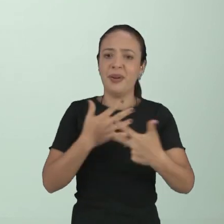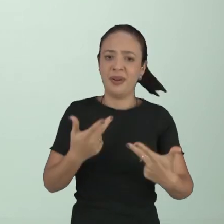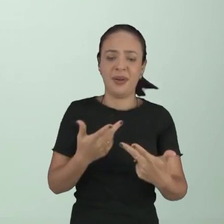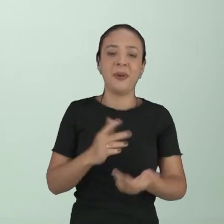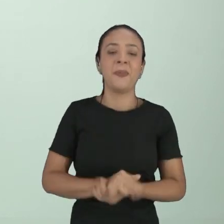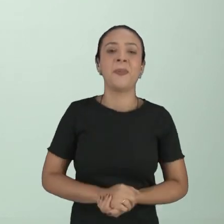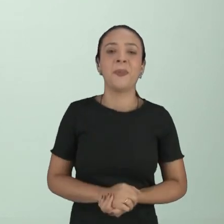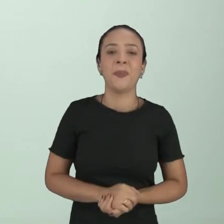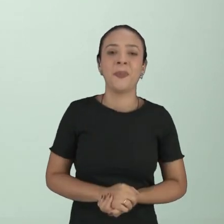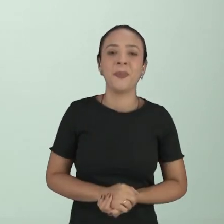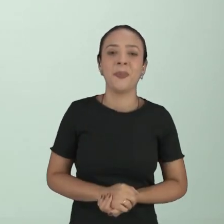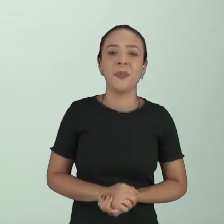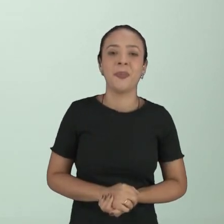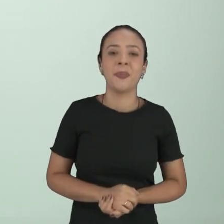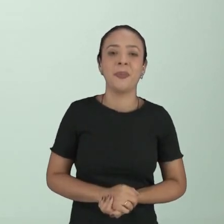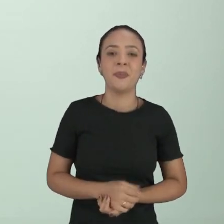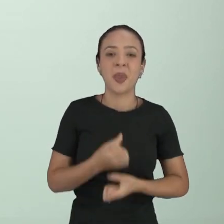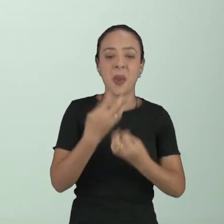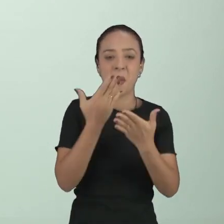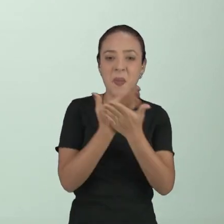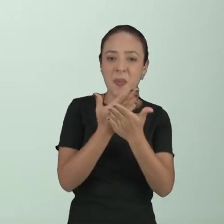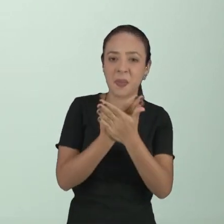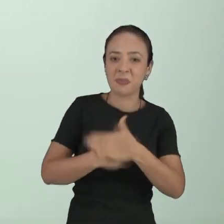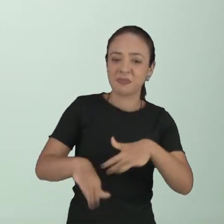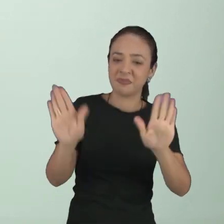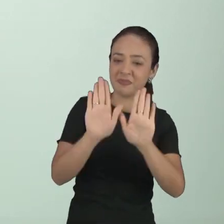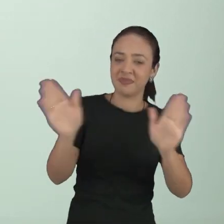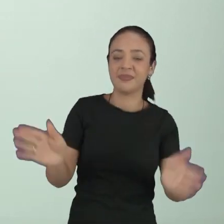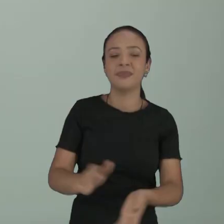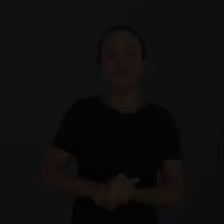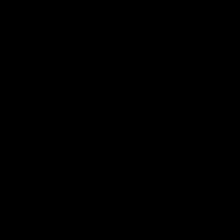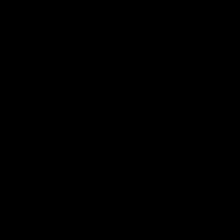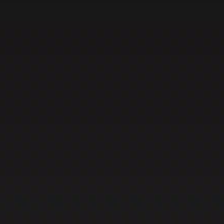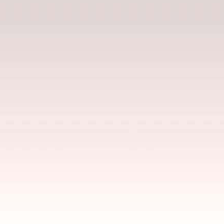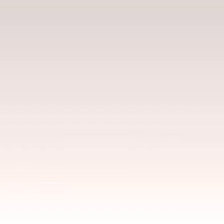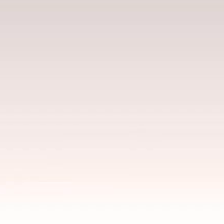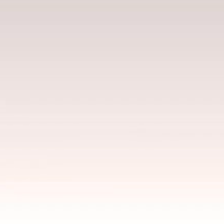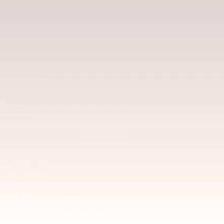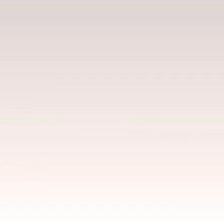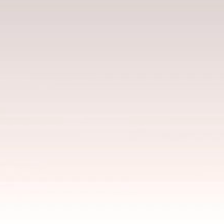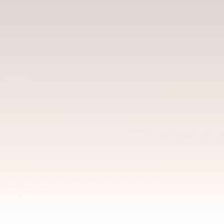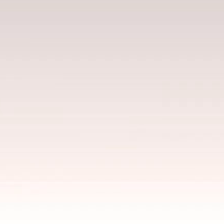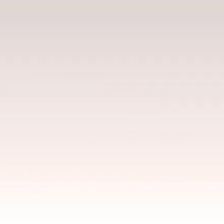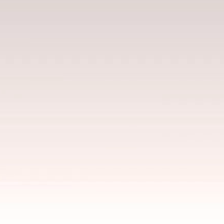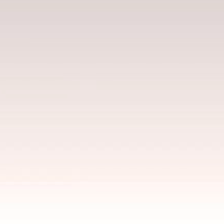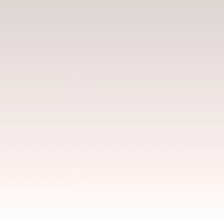vocês acharem necessário, tá bom? Desejo bons estudos e até a próxima.